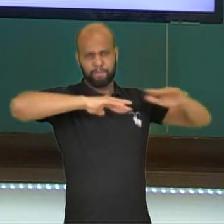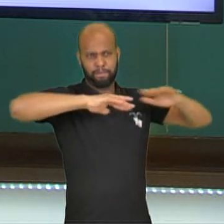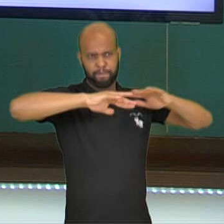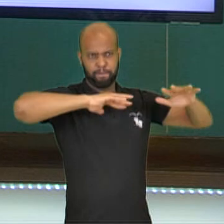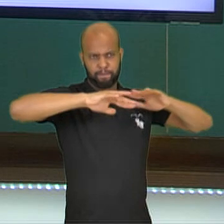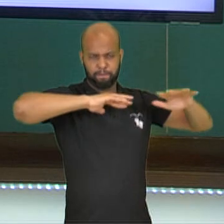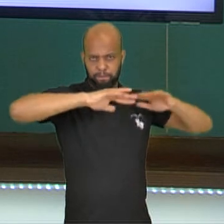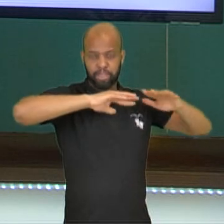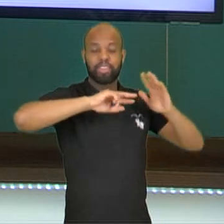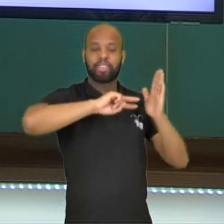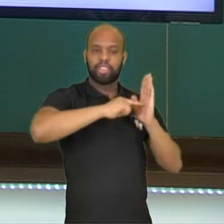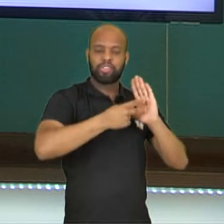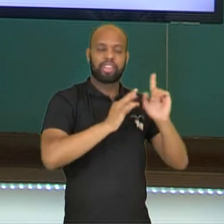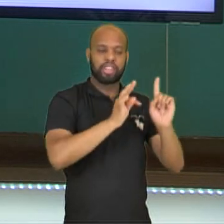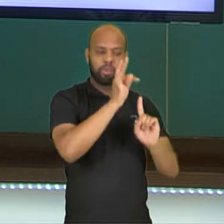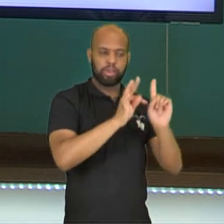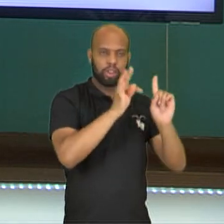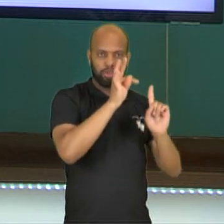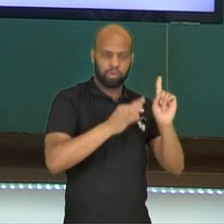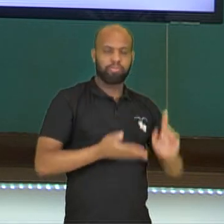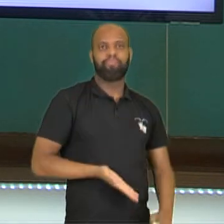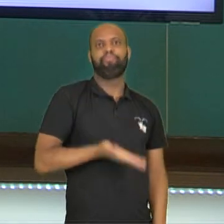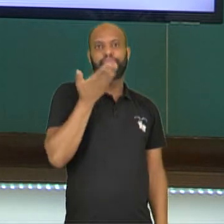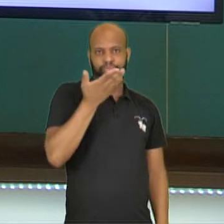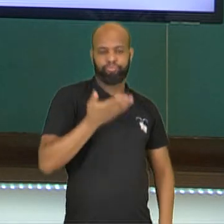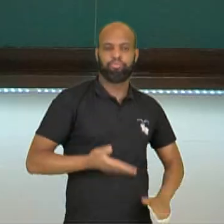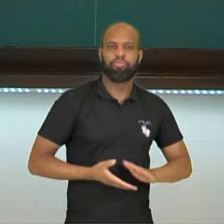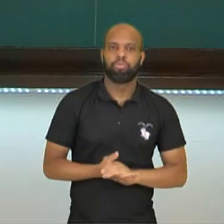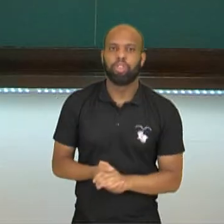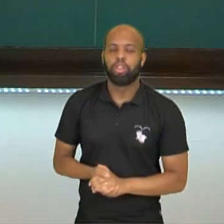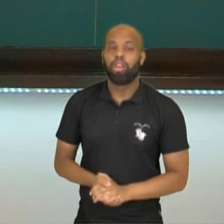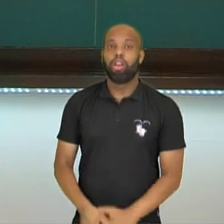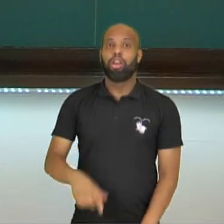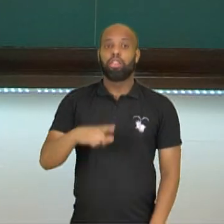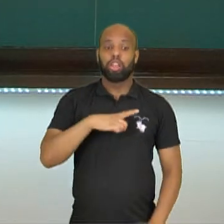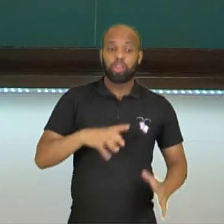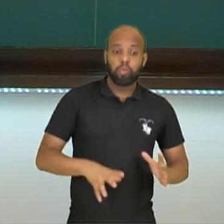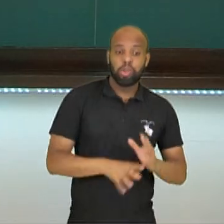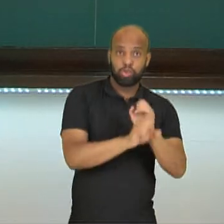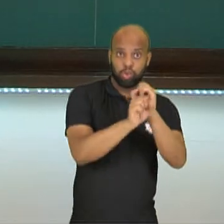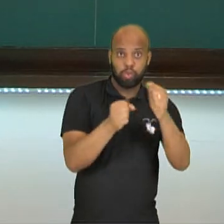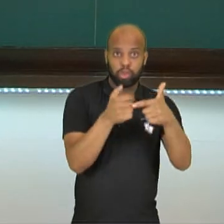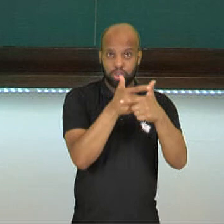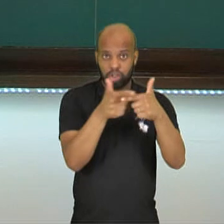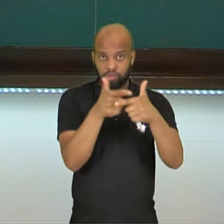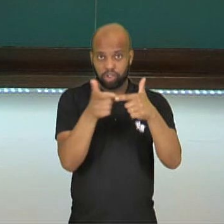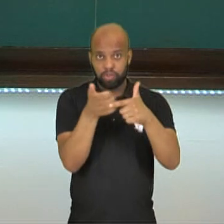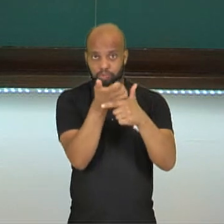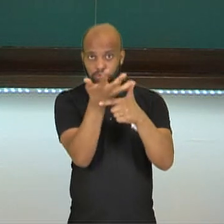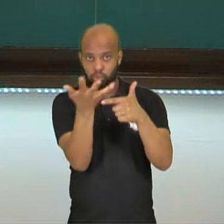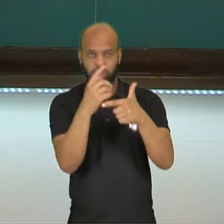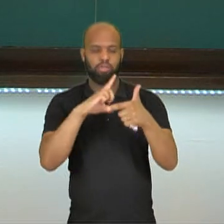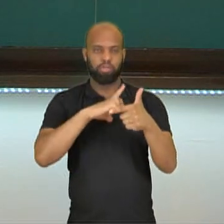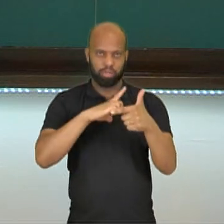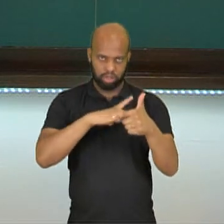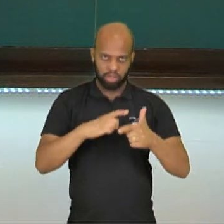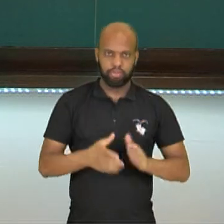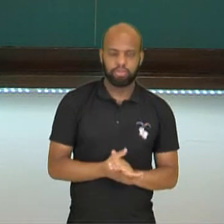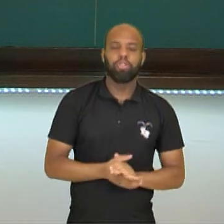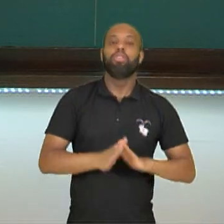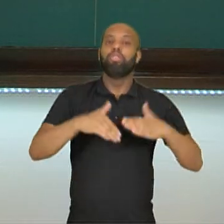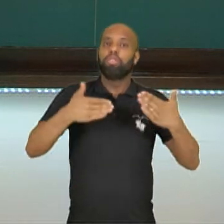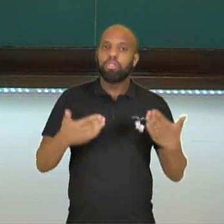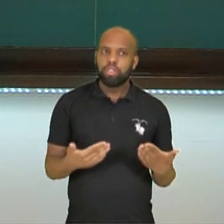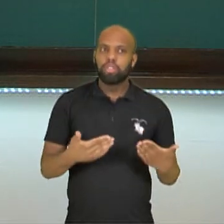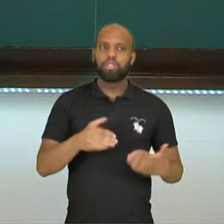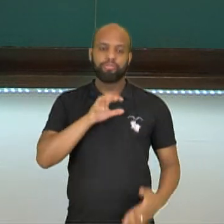certo? Maior vai ser a temperatura. Veja que eu falei para vocês que existe uma média. Então isso significa o seguinte, que